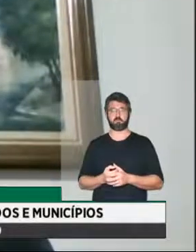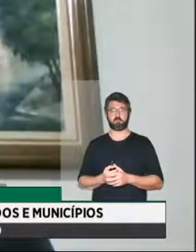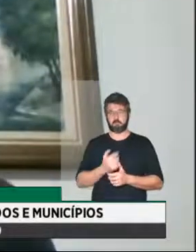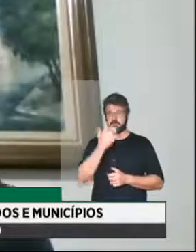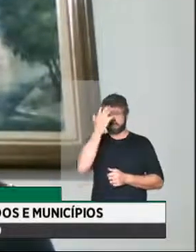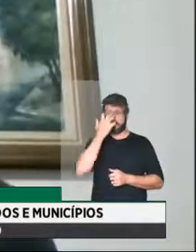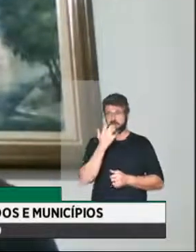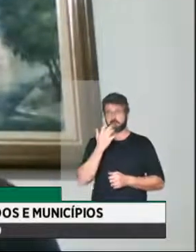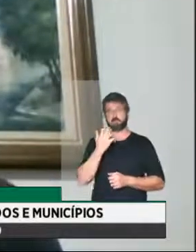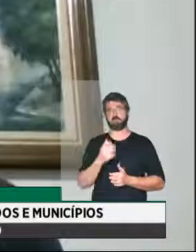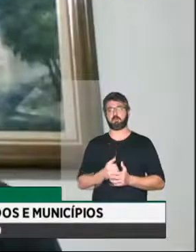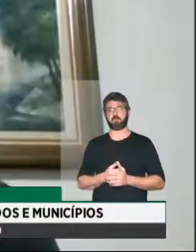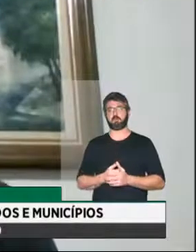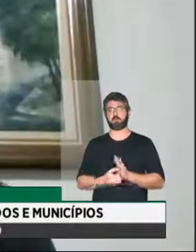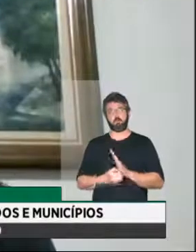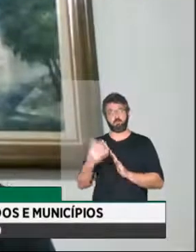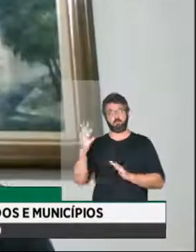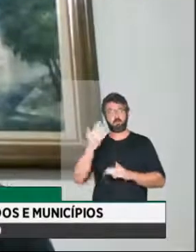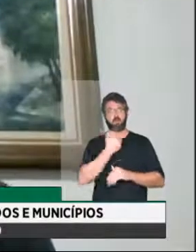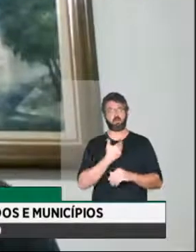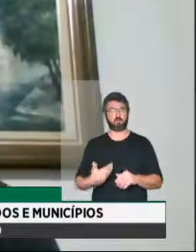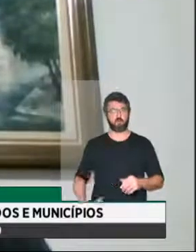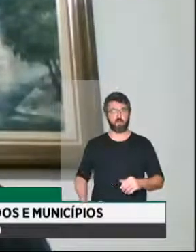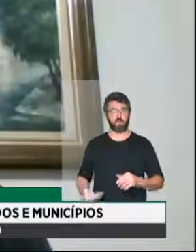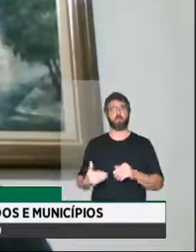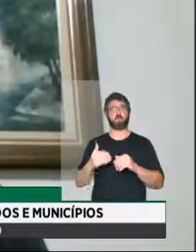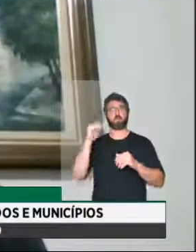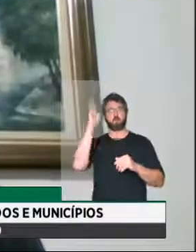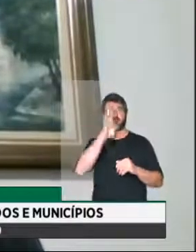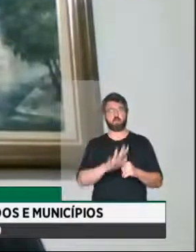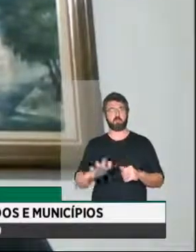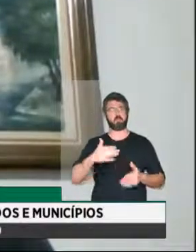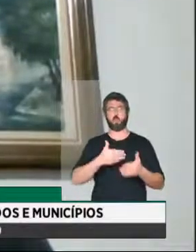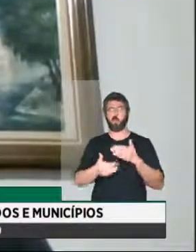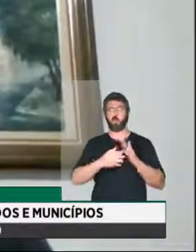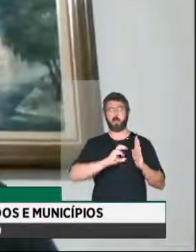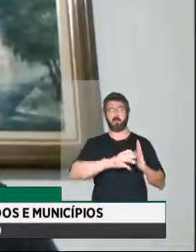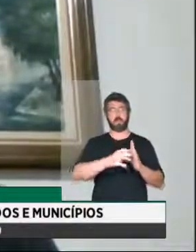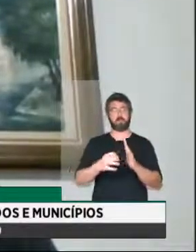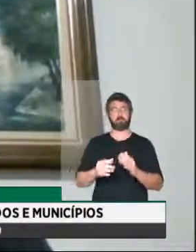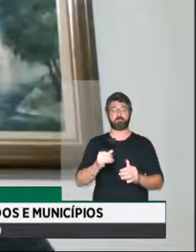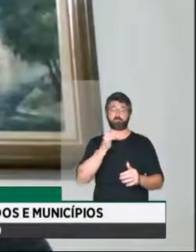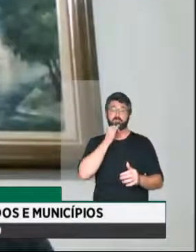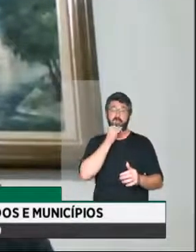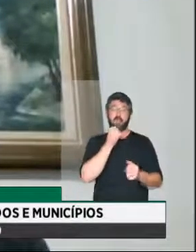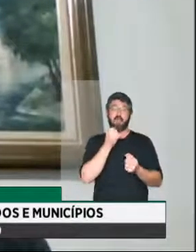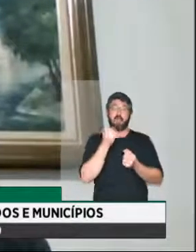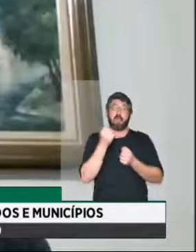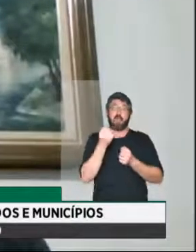a sério por governadores, políticos de todos os partidos, infelizmente, com